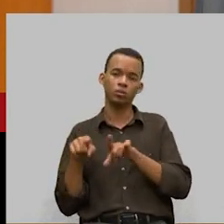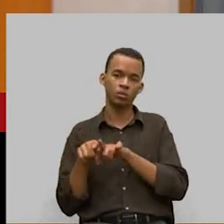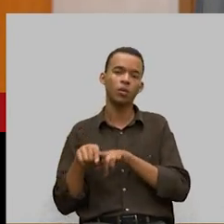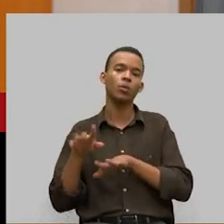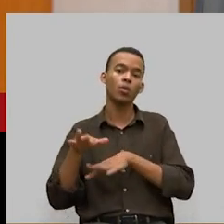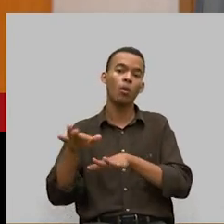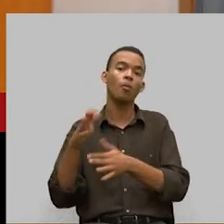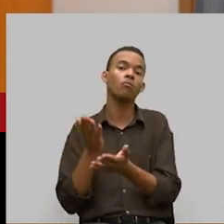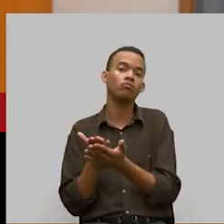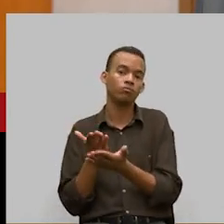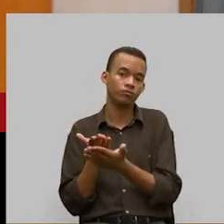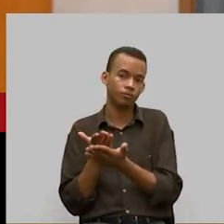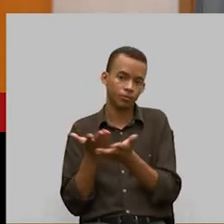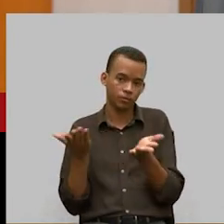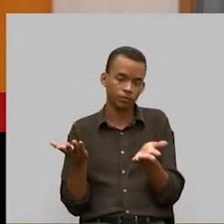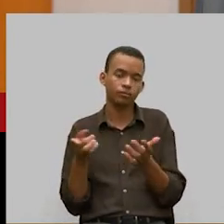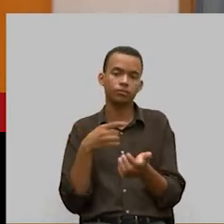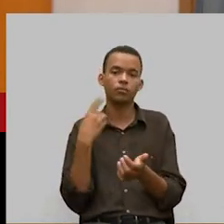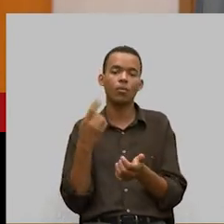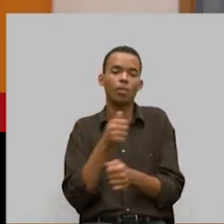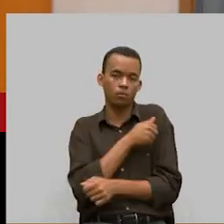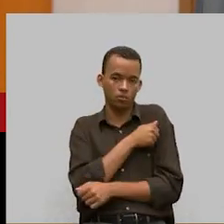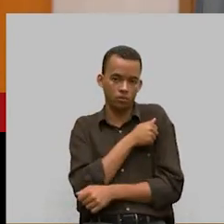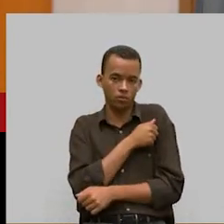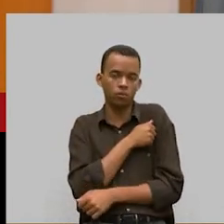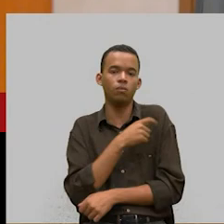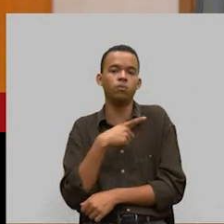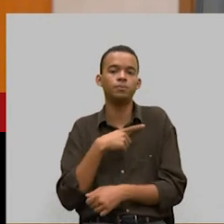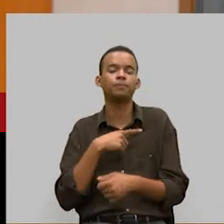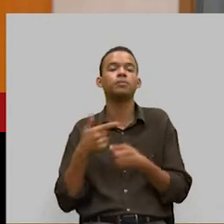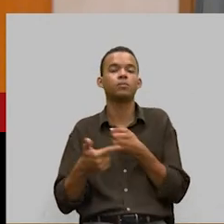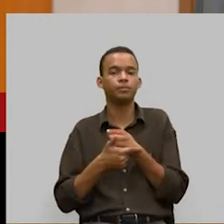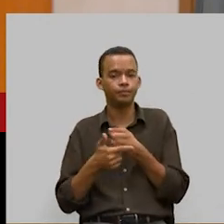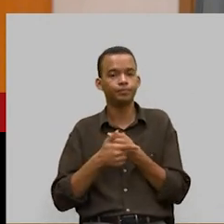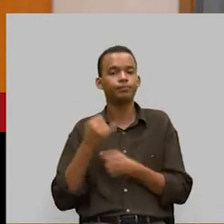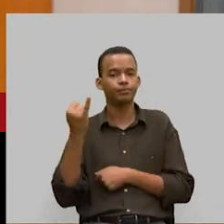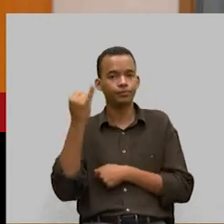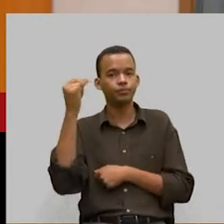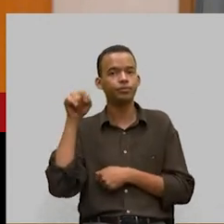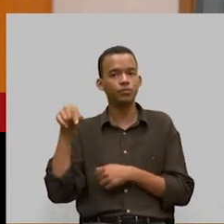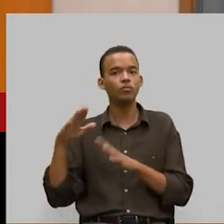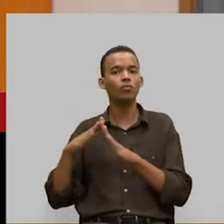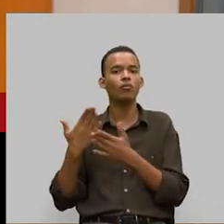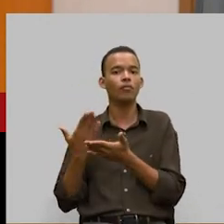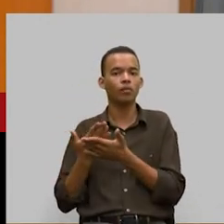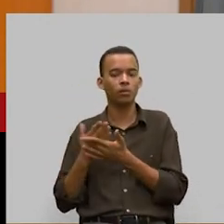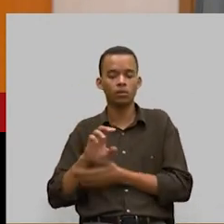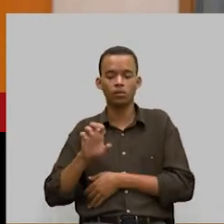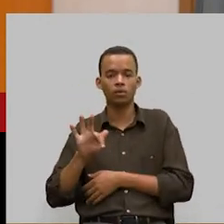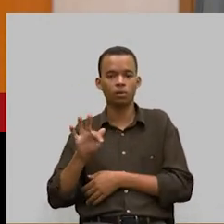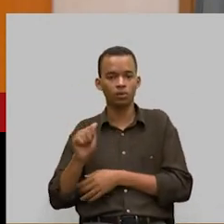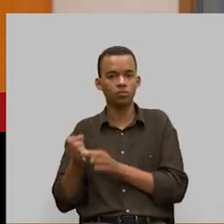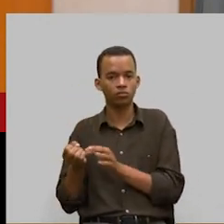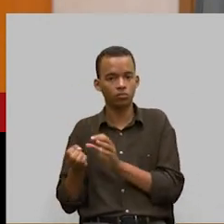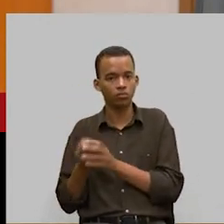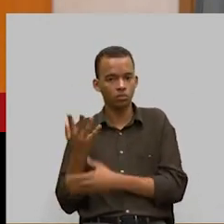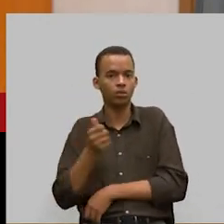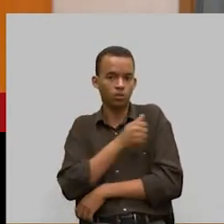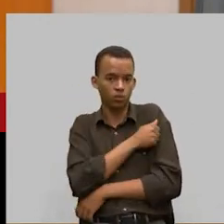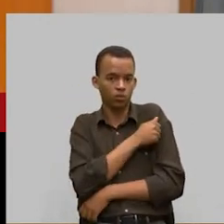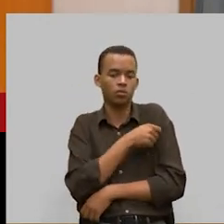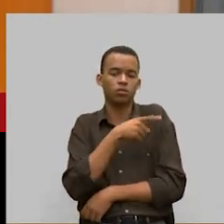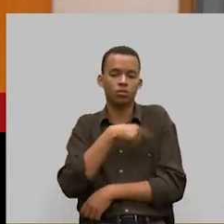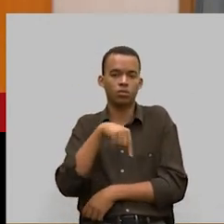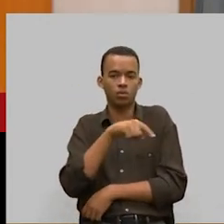que nós estudantes também temos um papel fundamental na forma formação das efas e temos que ser estudantes atuantes